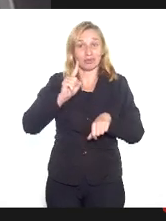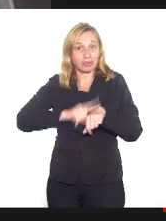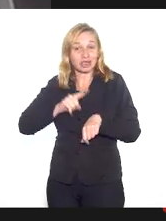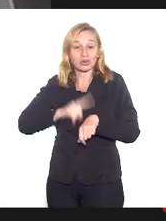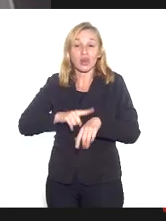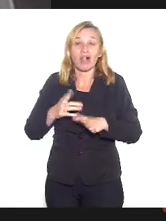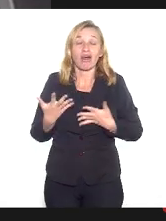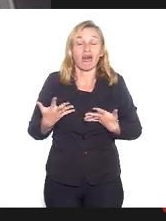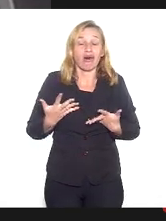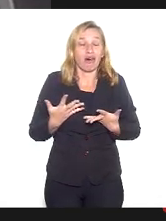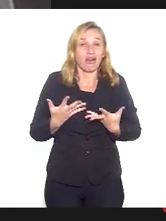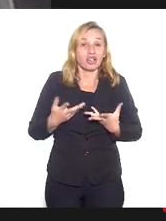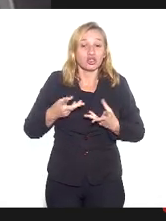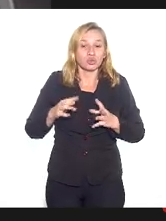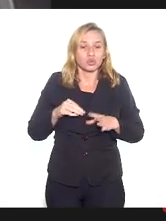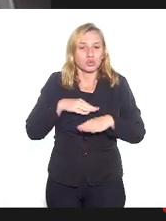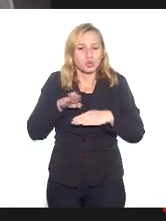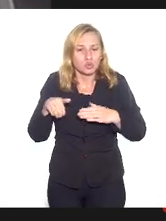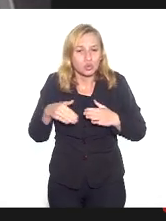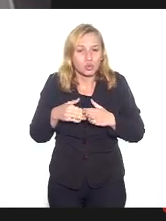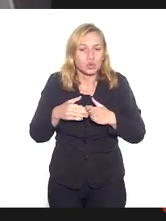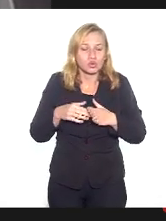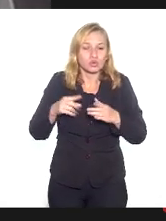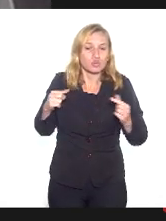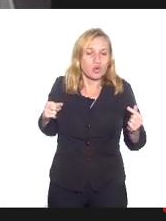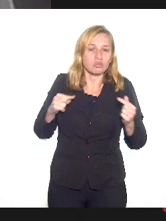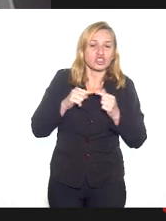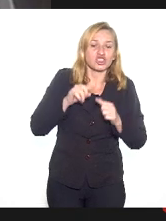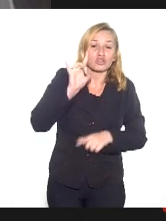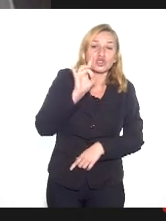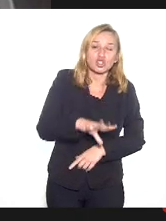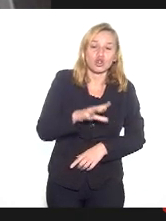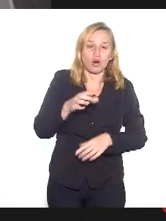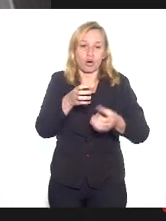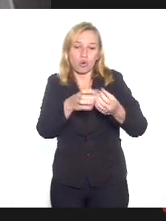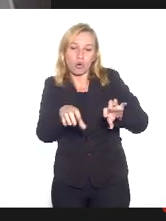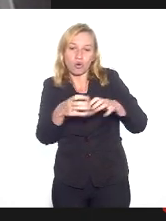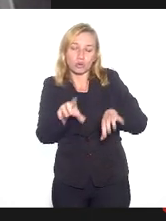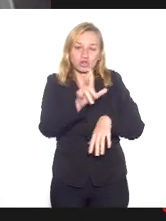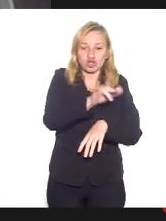E todos só com um objetivo, além de concursos